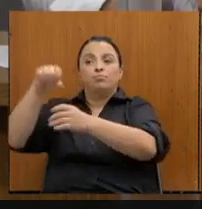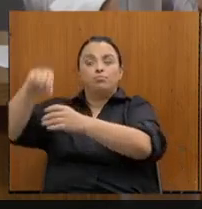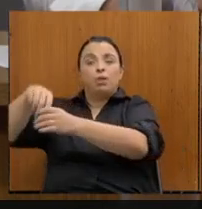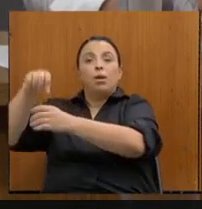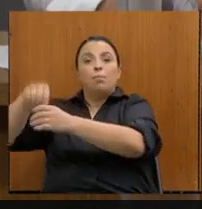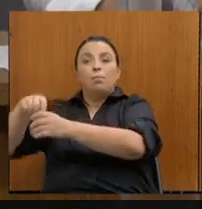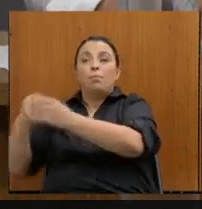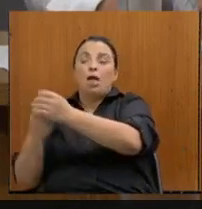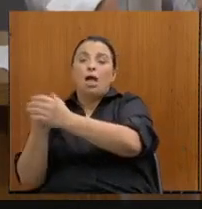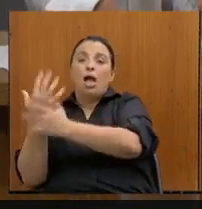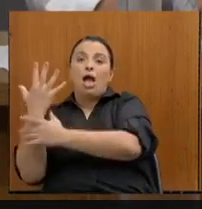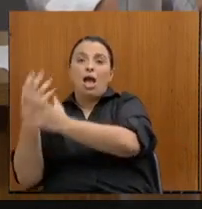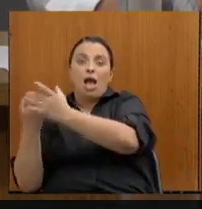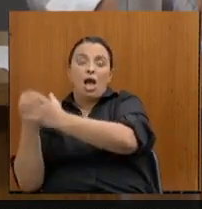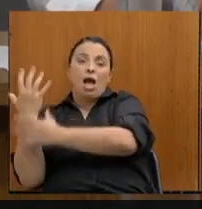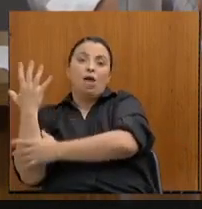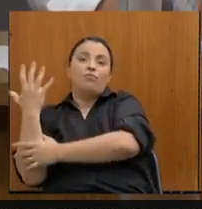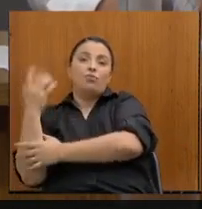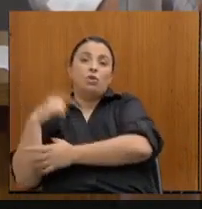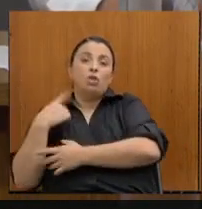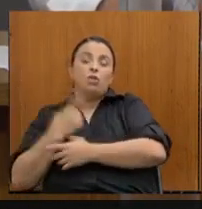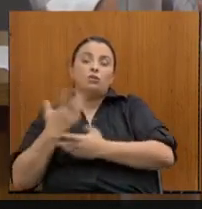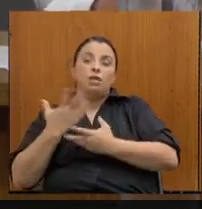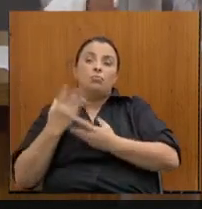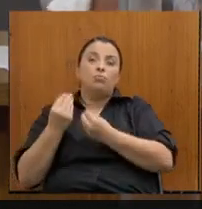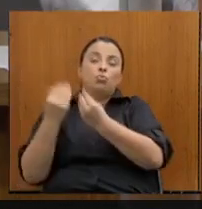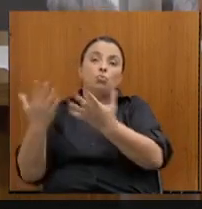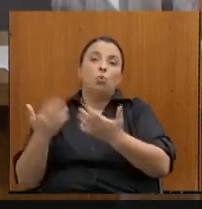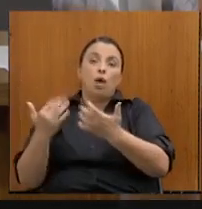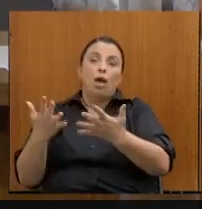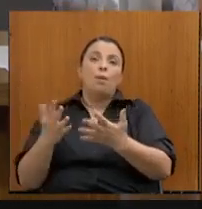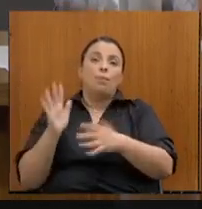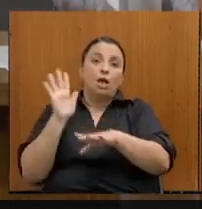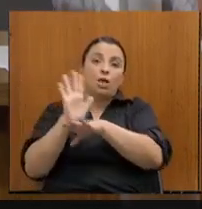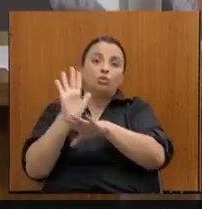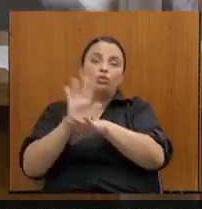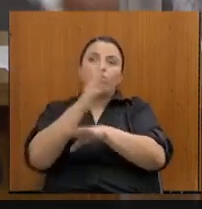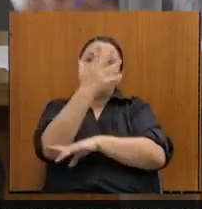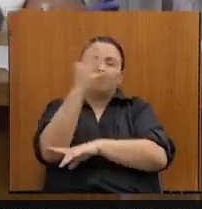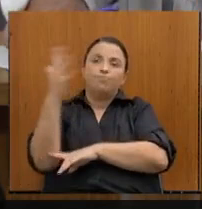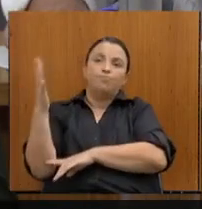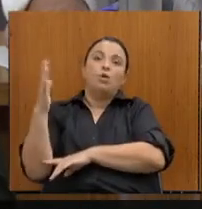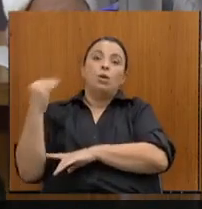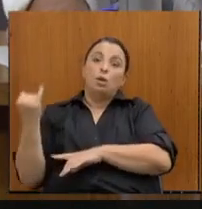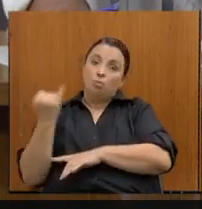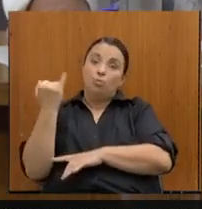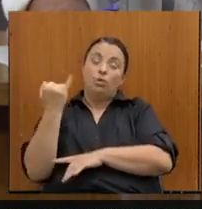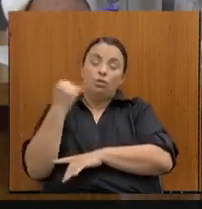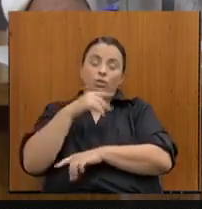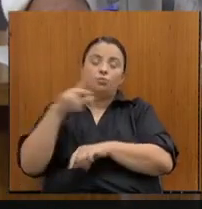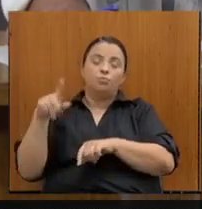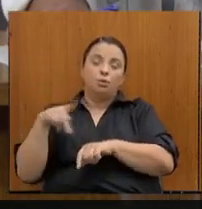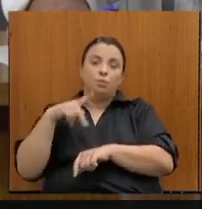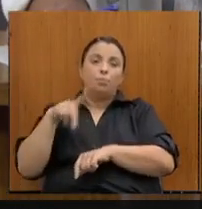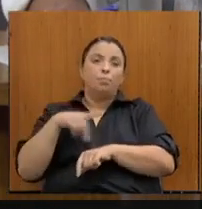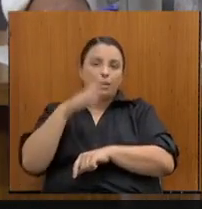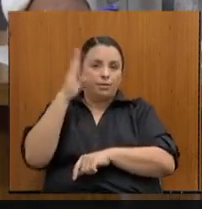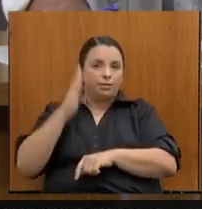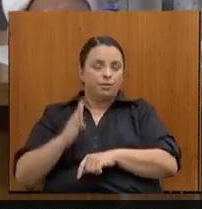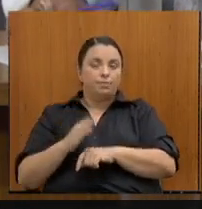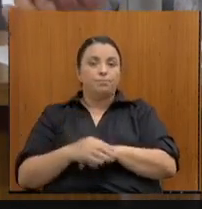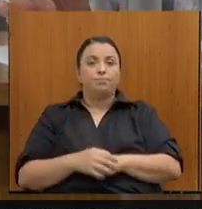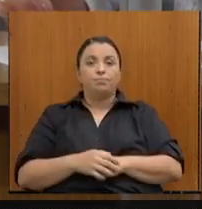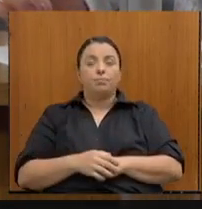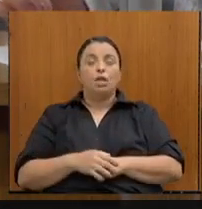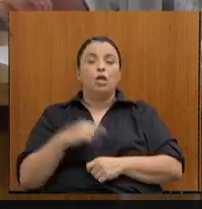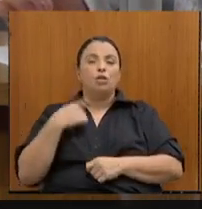é para essa fauna para essa Flora tão importante aí para o nosso país é bom somando toda expertise técnica né que a